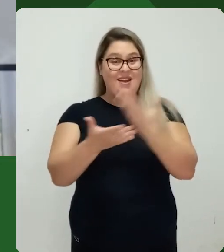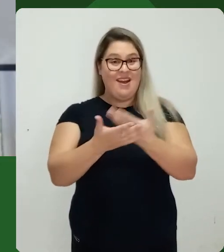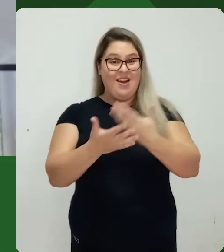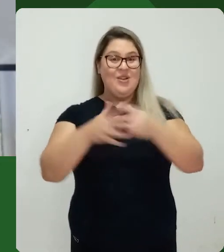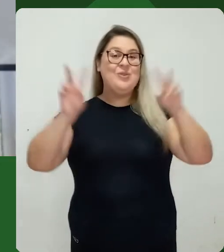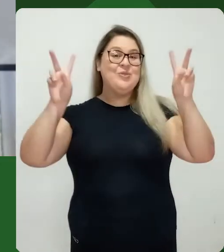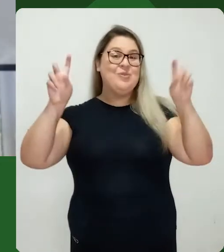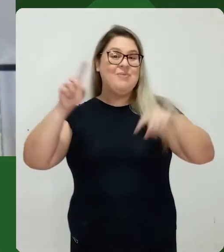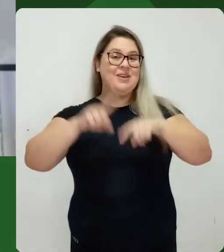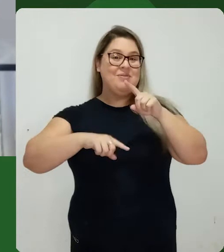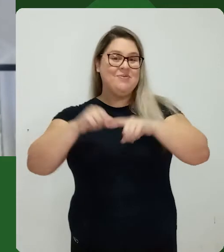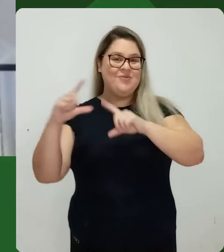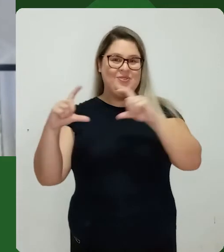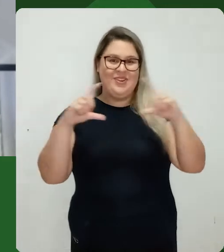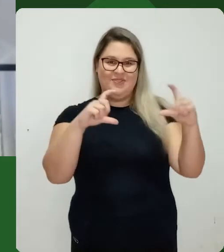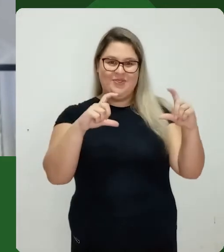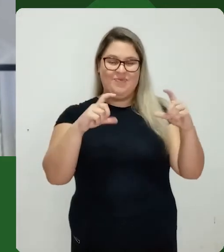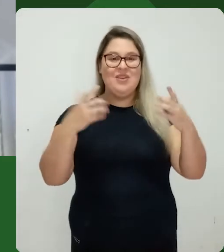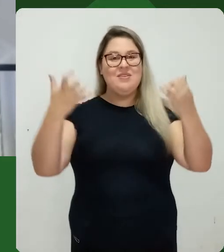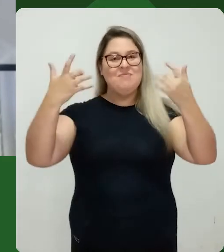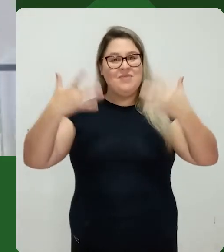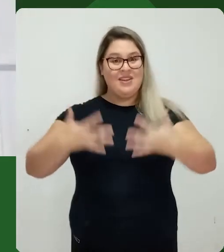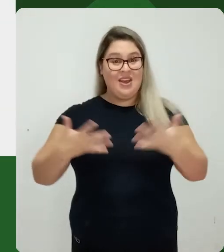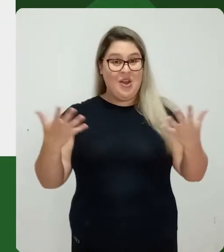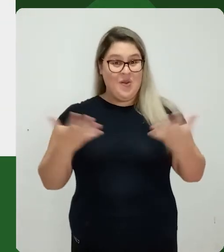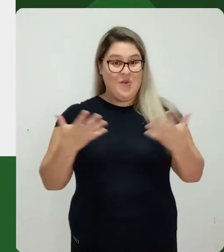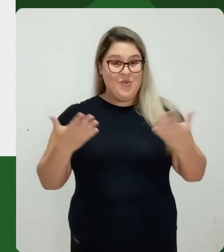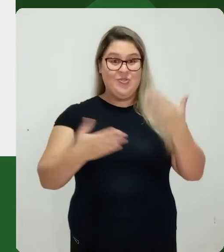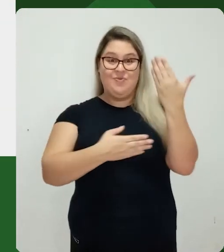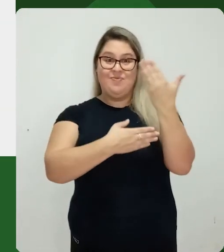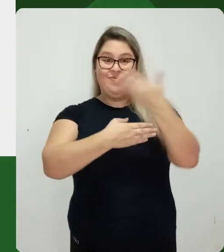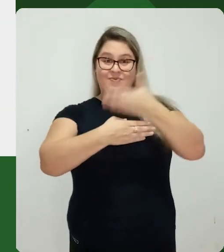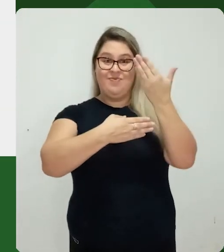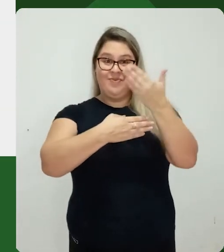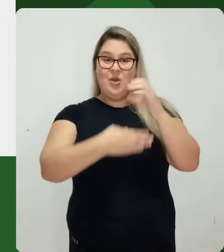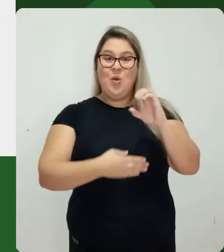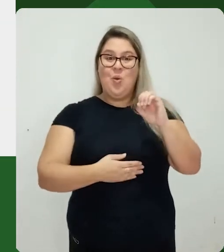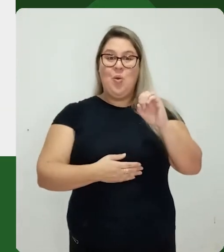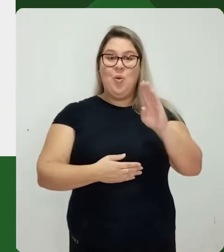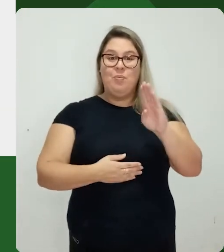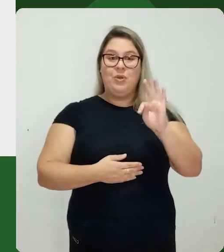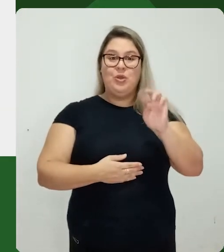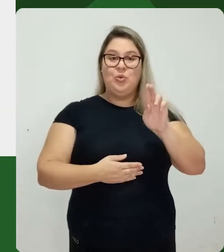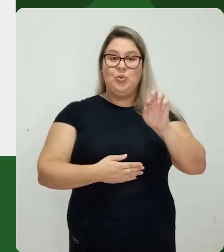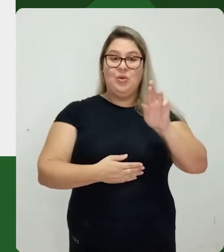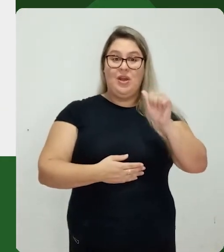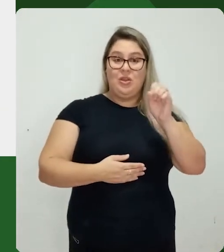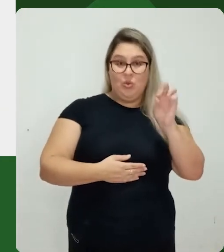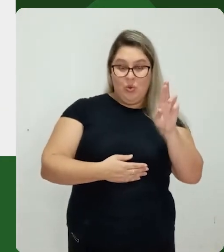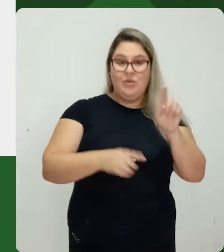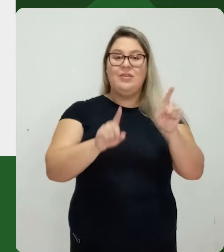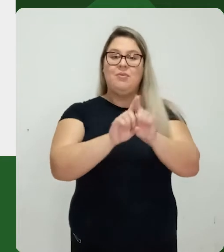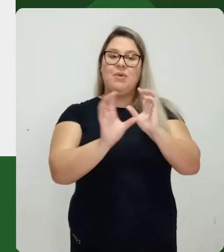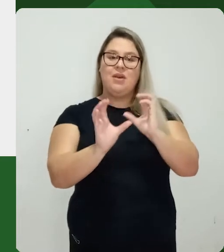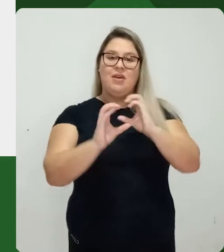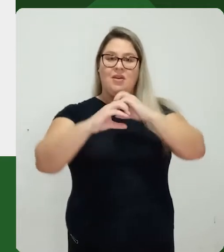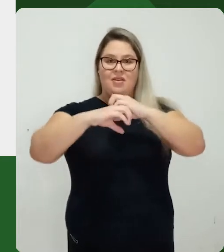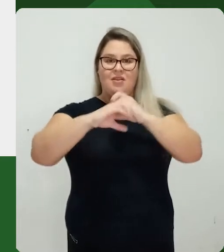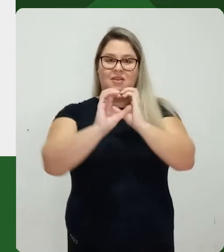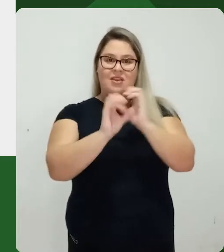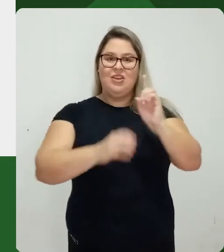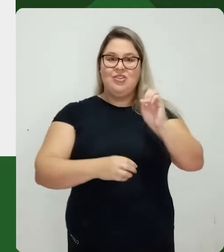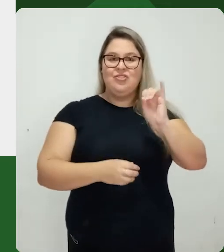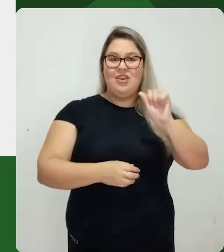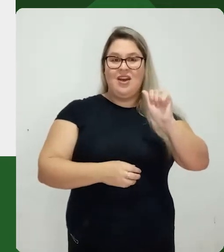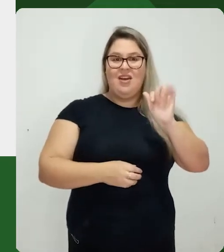bem-vindo à nossa primeira aula sobre equipamento fotográfico. A gente vai falar então sobre obturador, diafragma, ISO, são controles